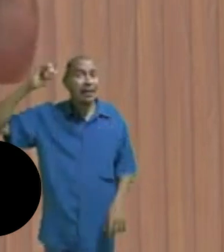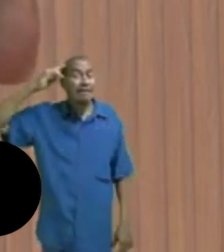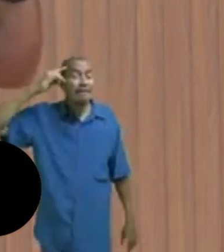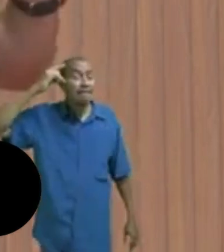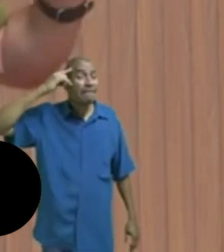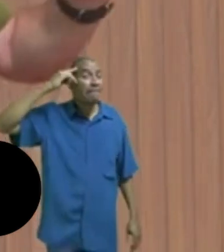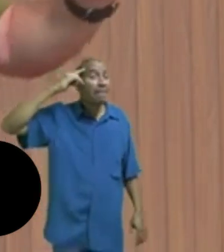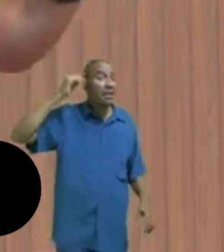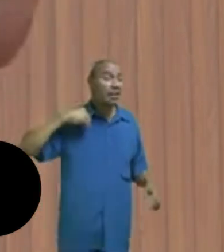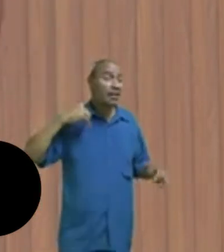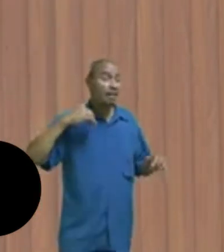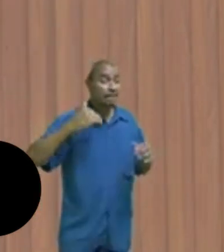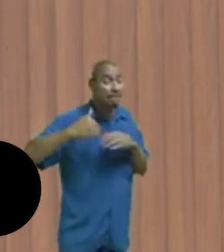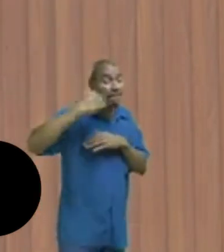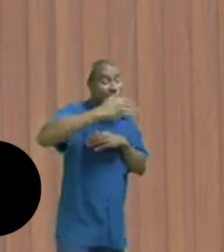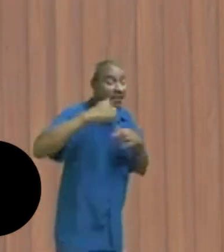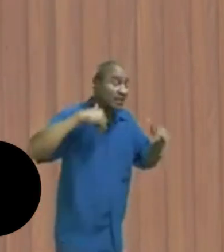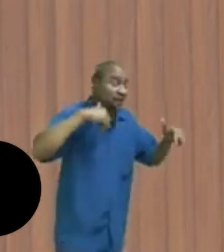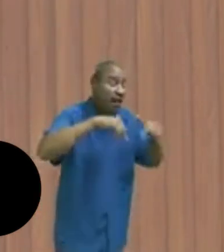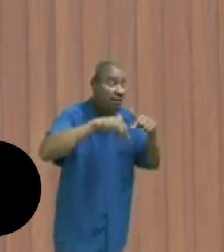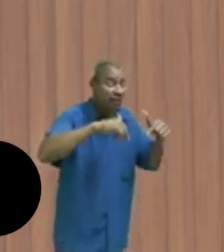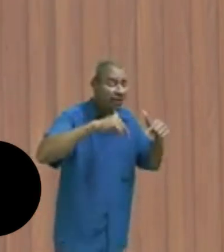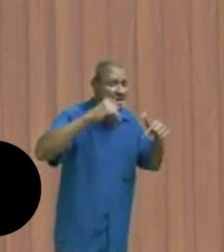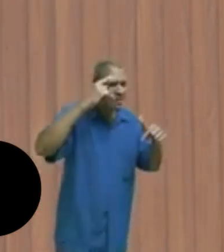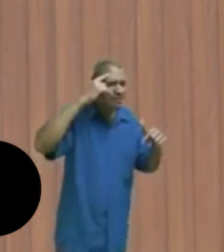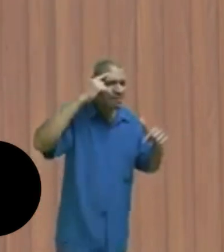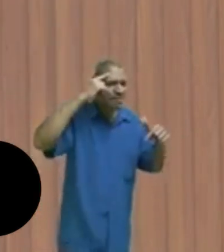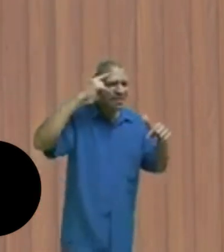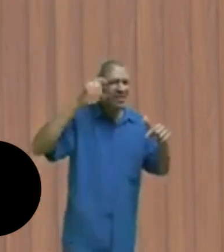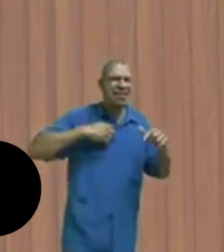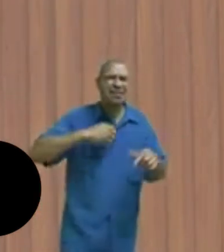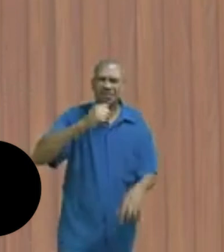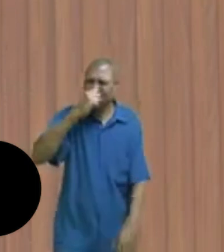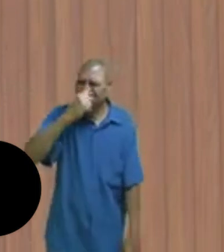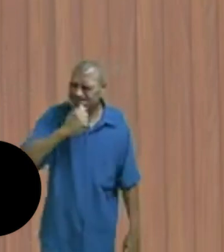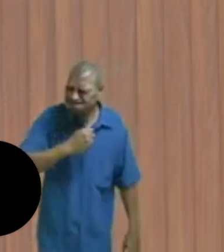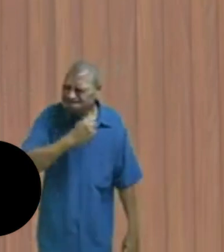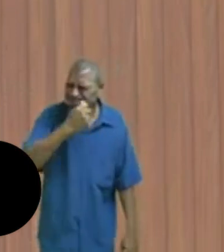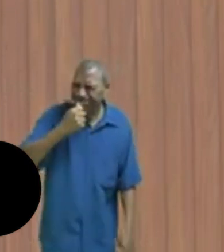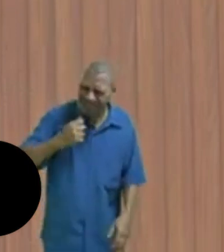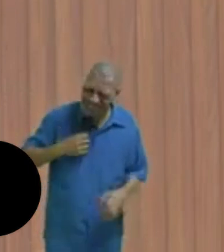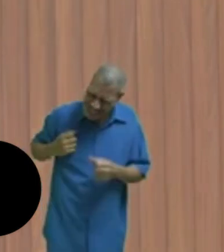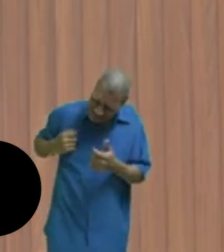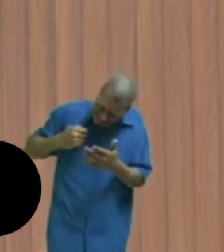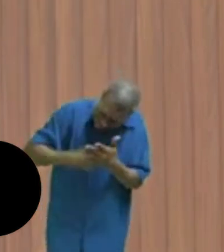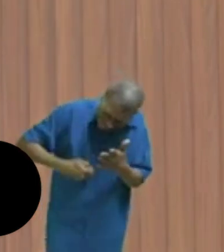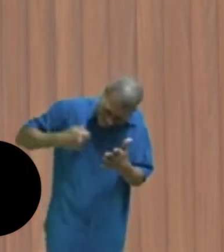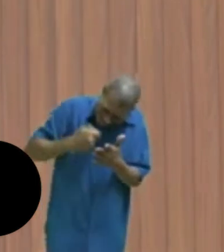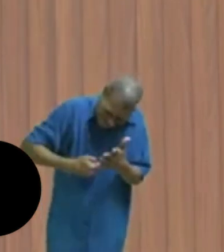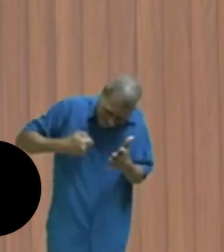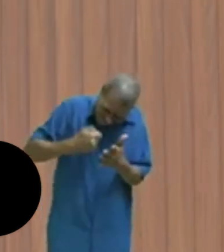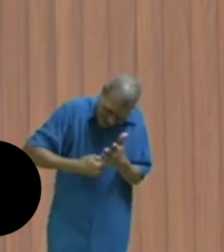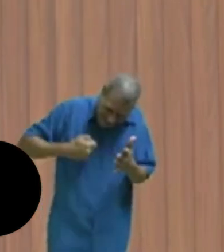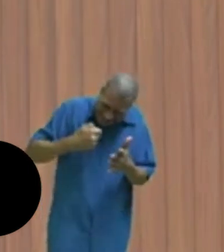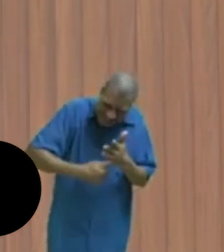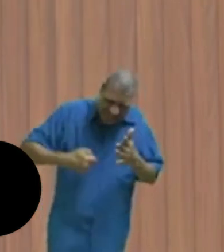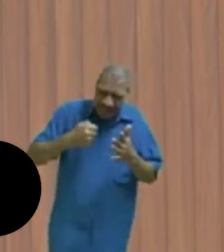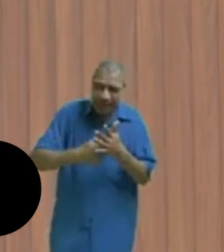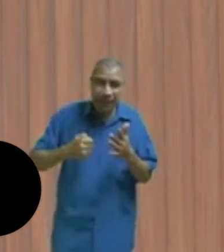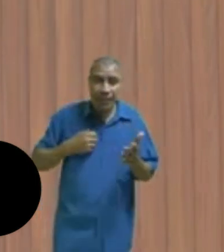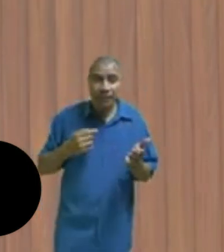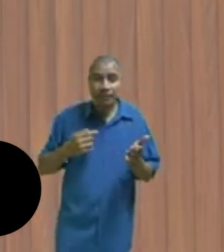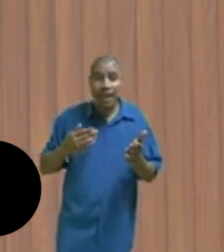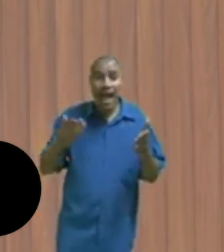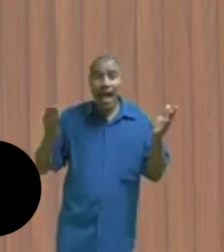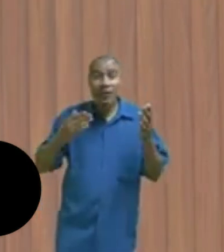serviço, ao trabalho, ao sacrifício, ao esforço, ao mérito e ao reconhecimento do